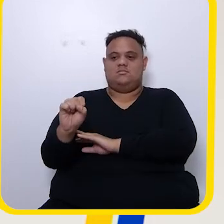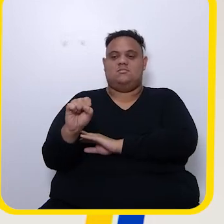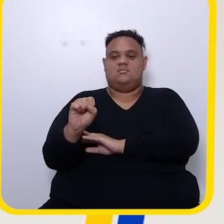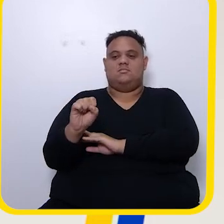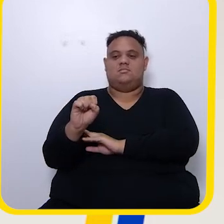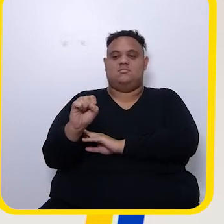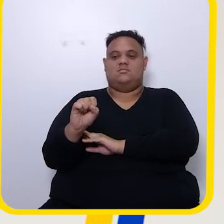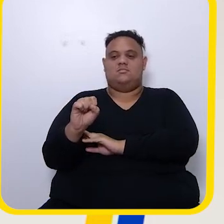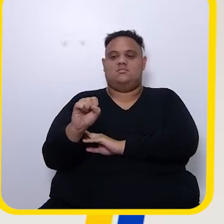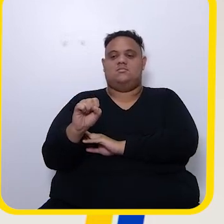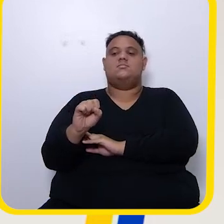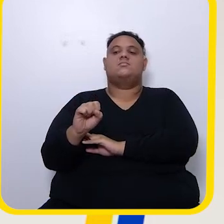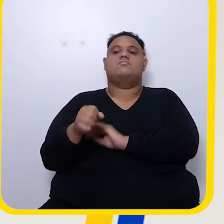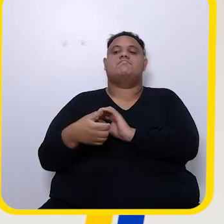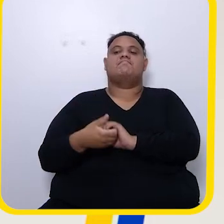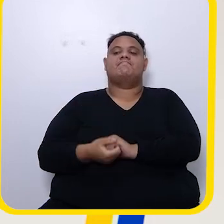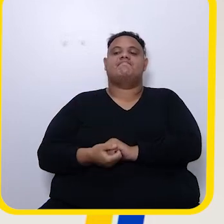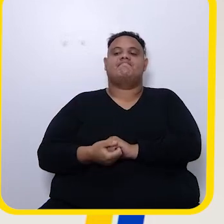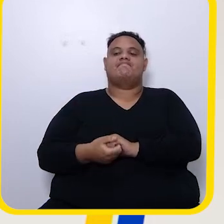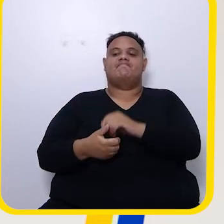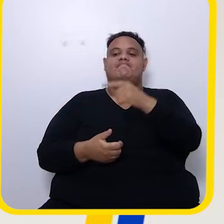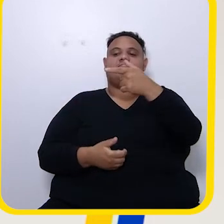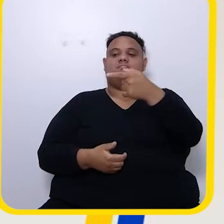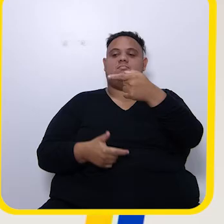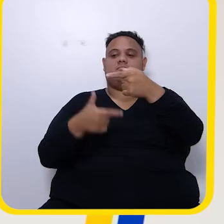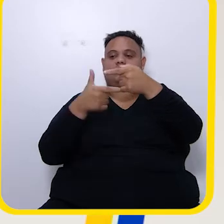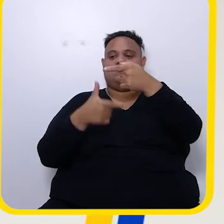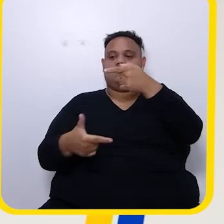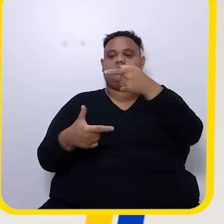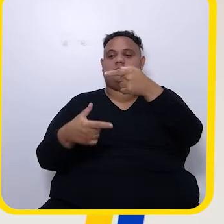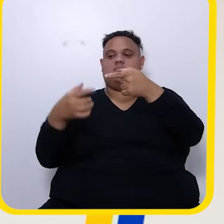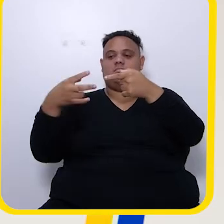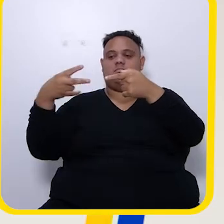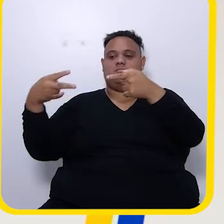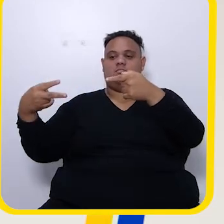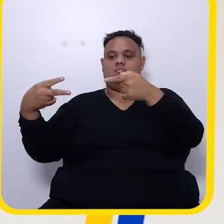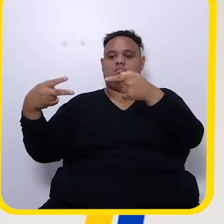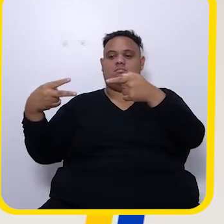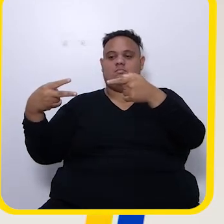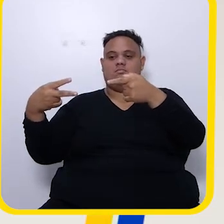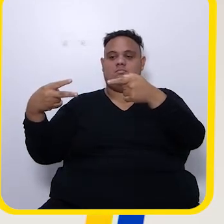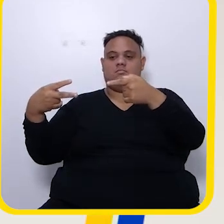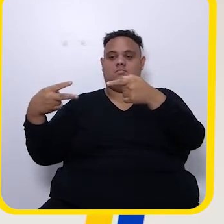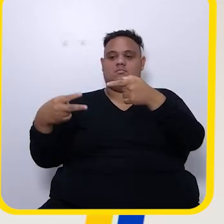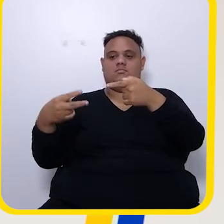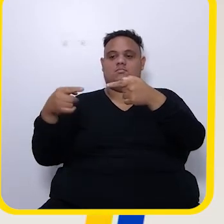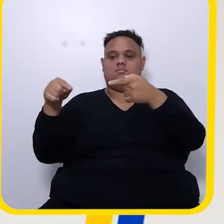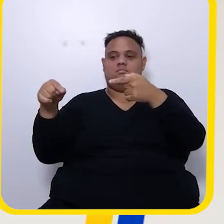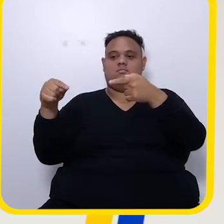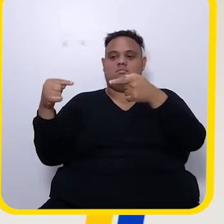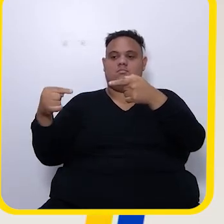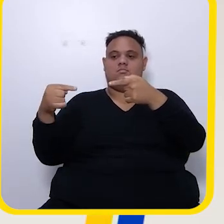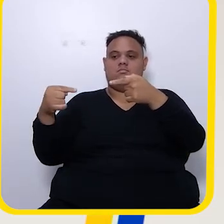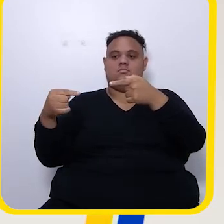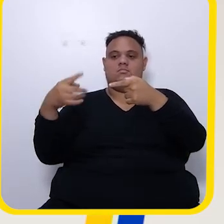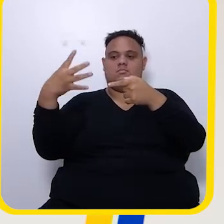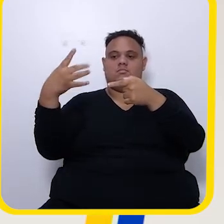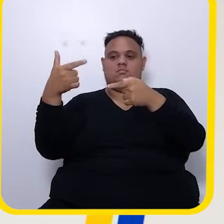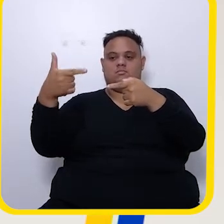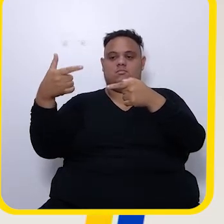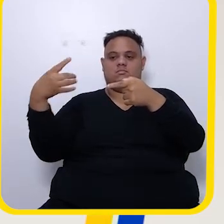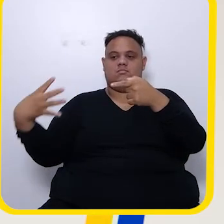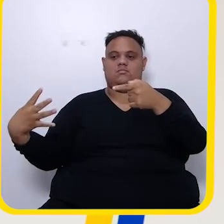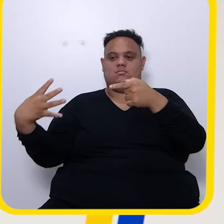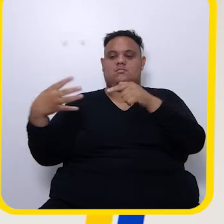Como 54 é maior, fica negativo. E menos 48 dividido por 2, menos com mais dá menos. 48 dividido por 2 dá